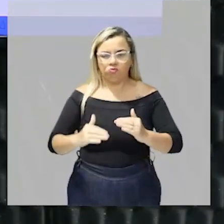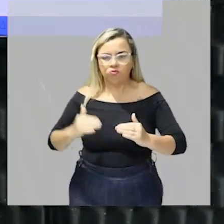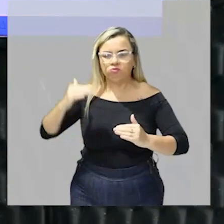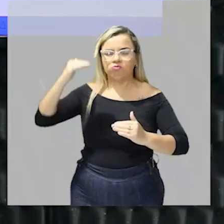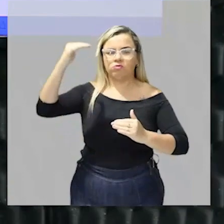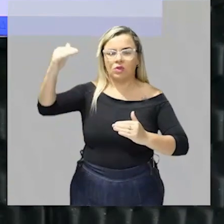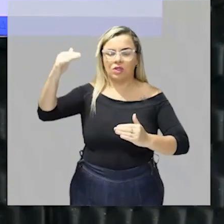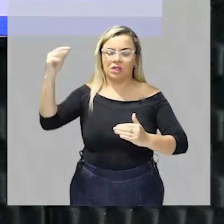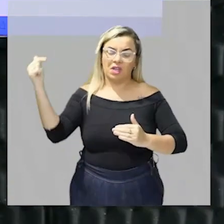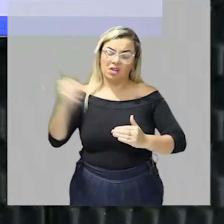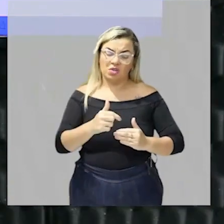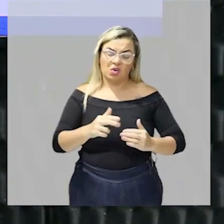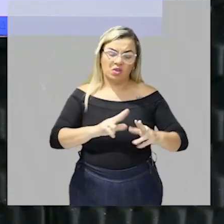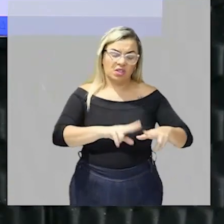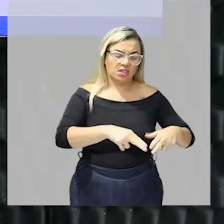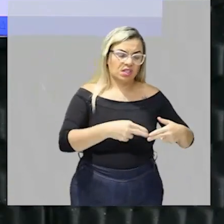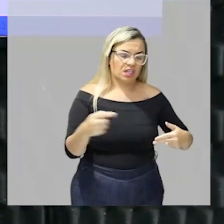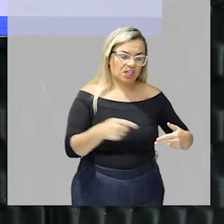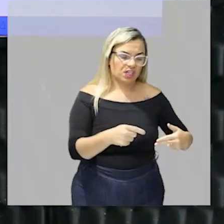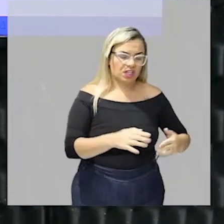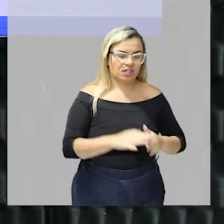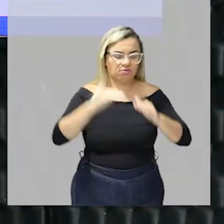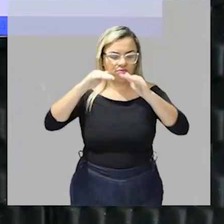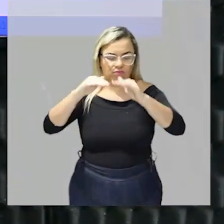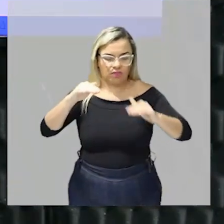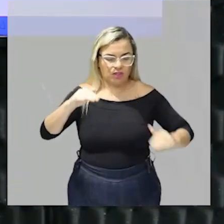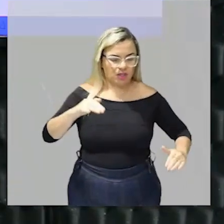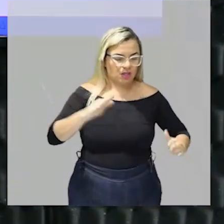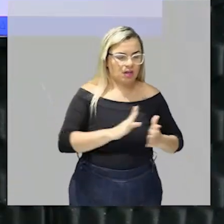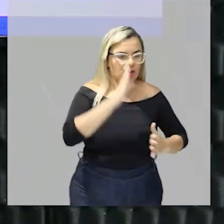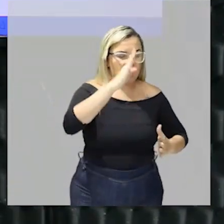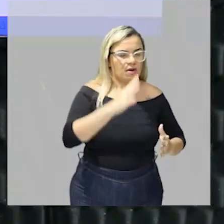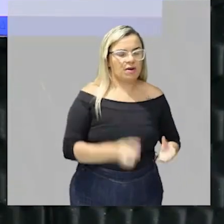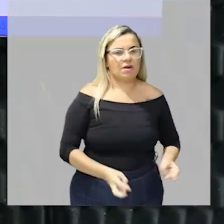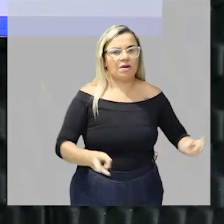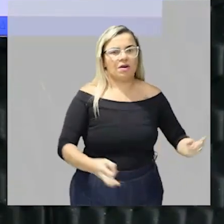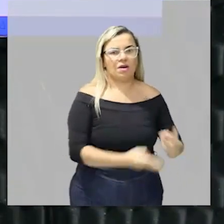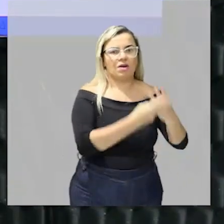como inferiores, principalmente judeus, eslavos,